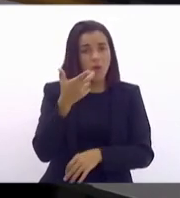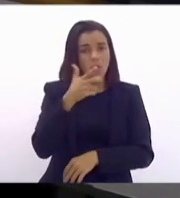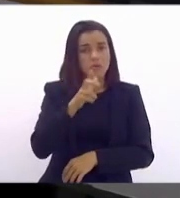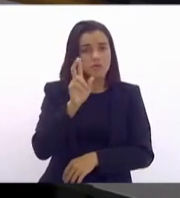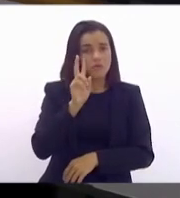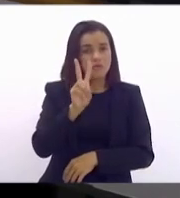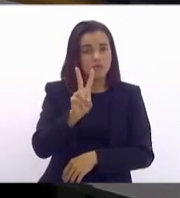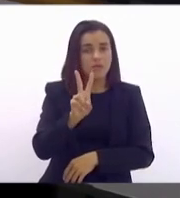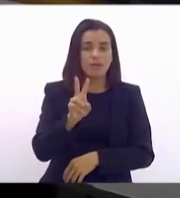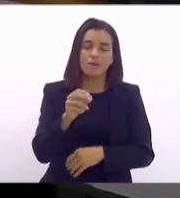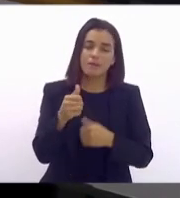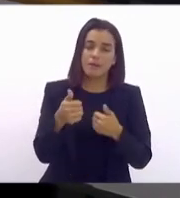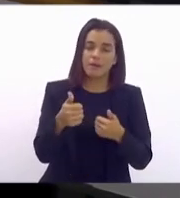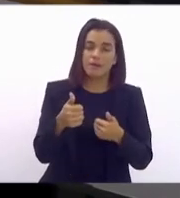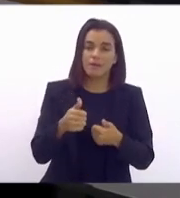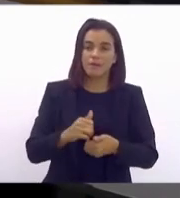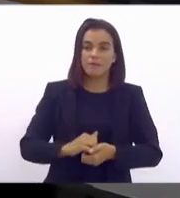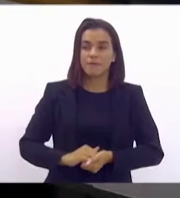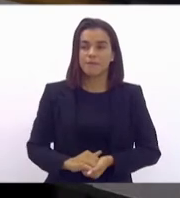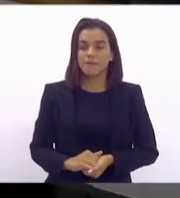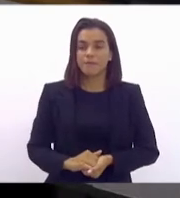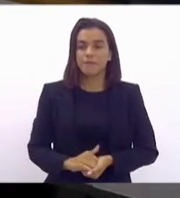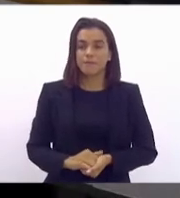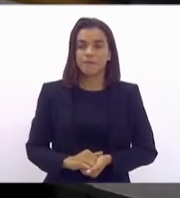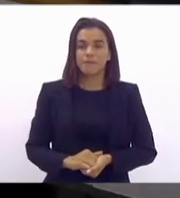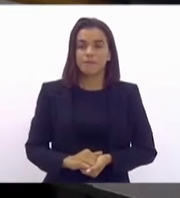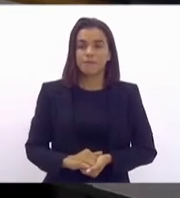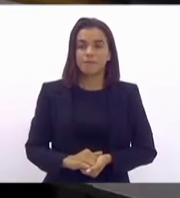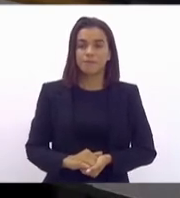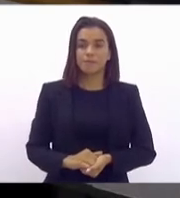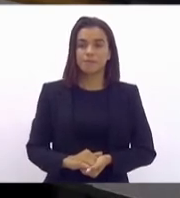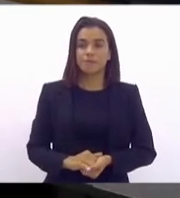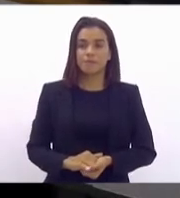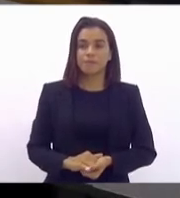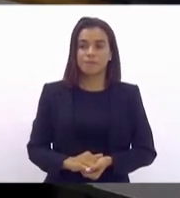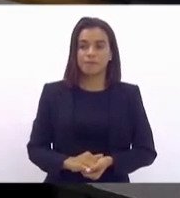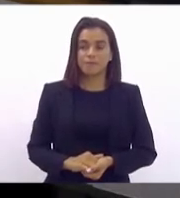ver. Tá. Estou conseguindo ver. Entendi.